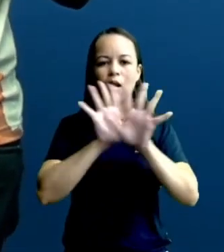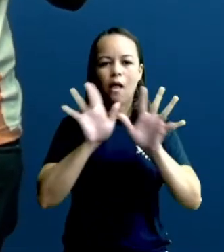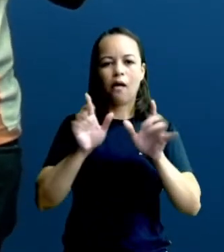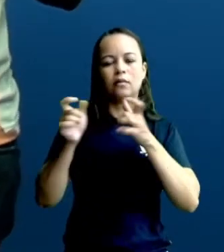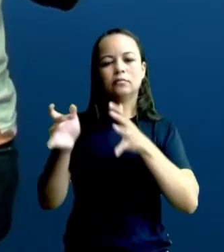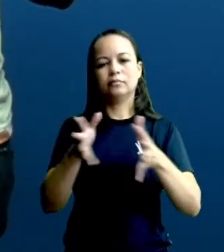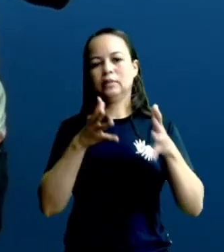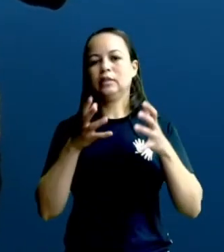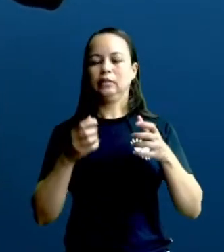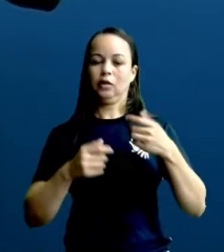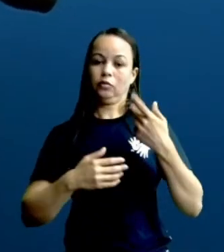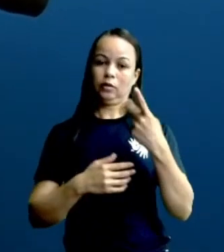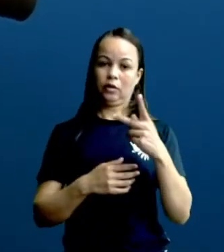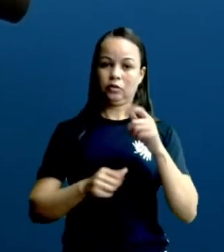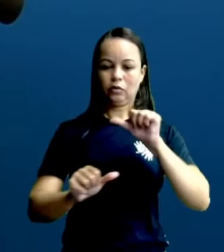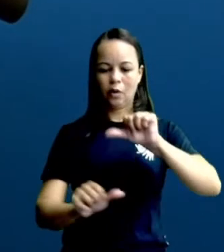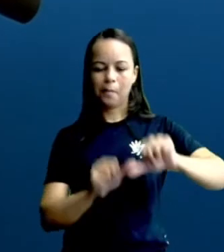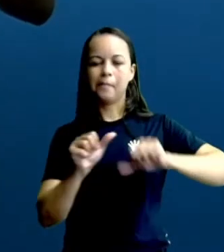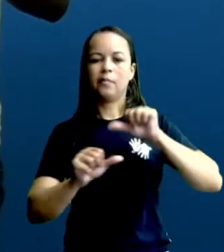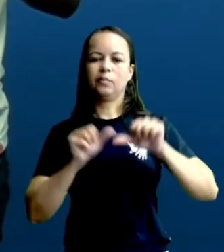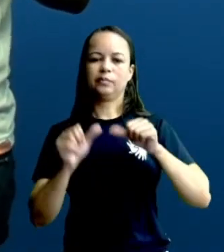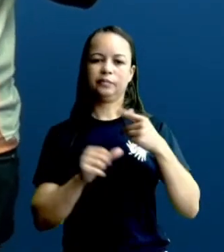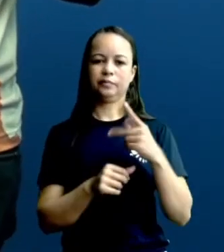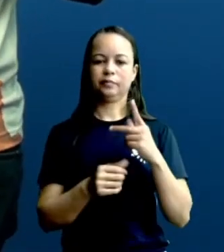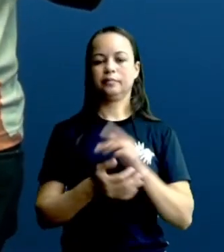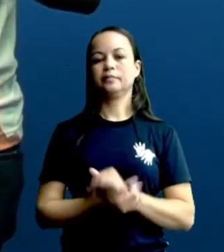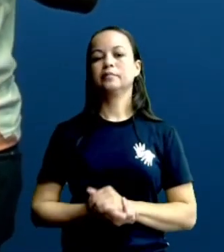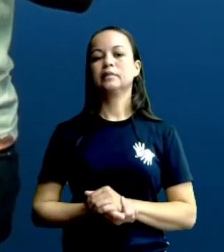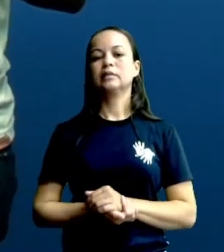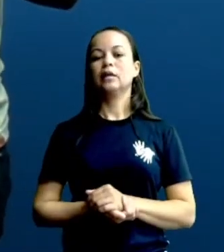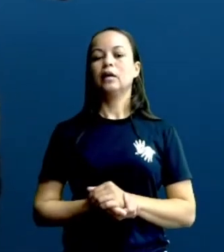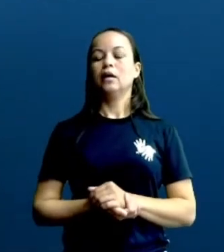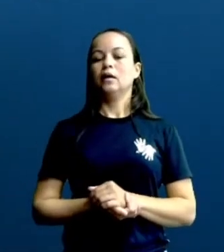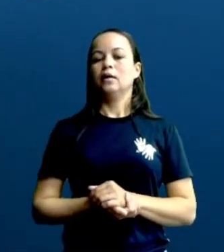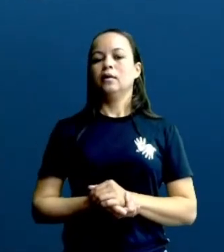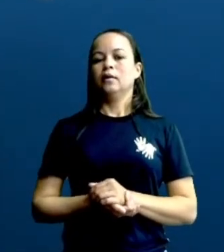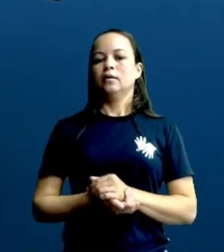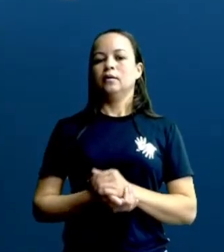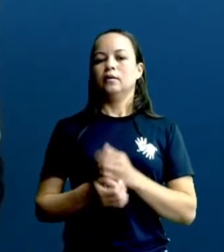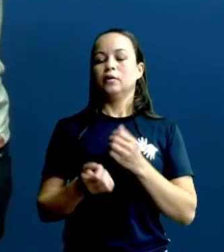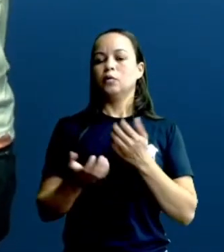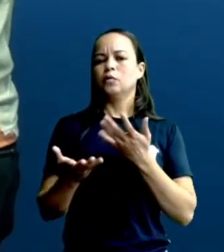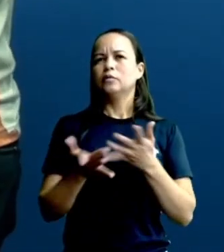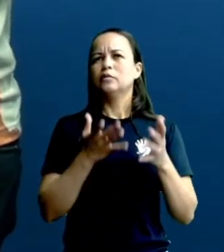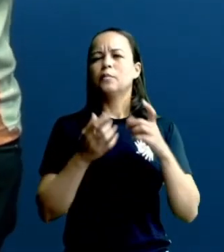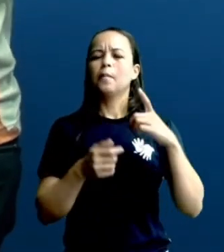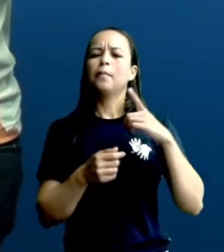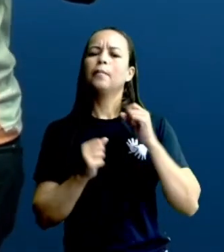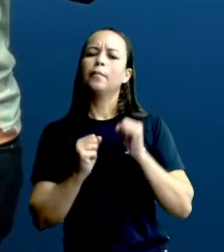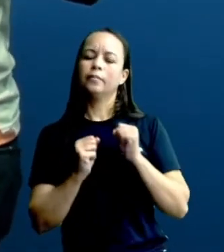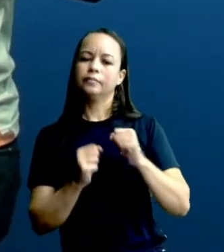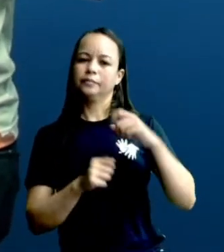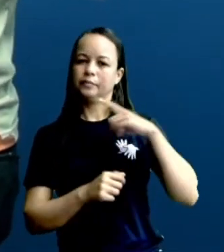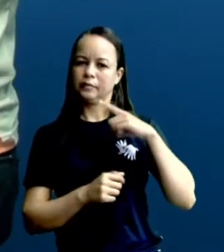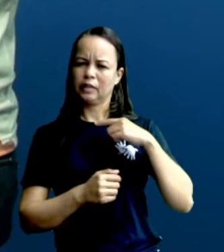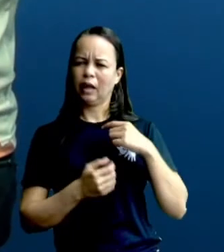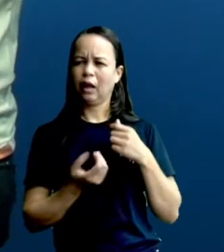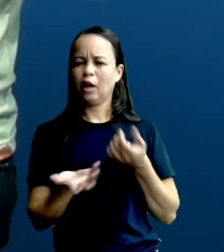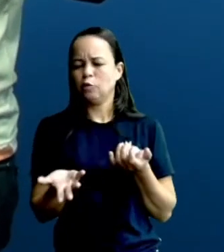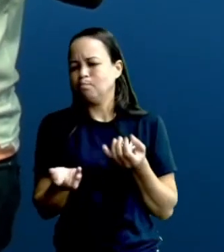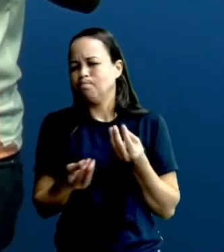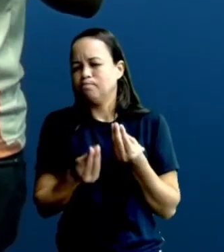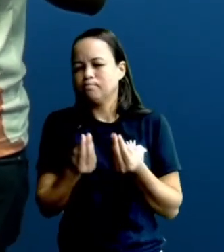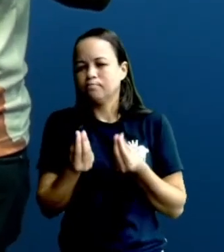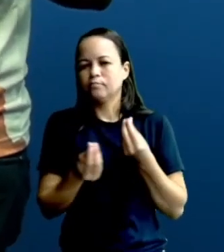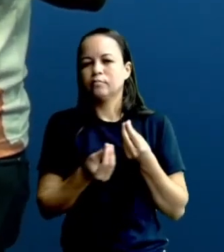característica física, não é? Você pode, inclusive, ter uma predisposição, né? Hoje,